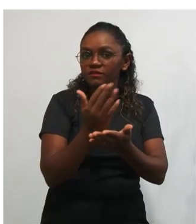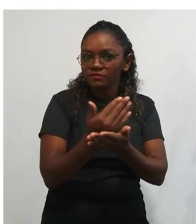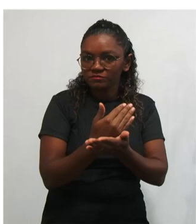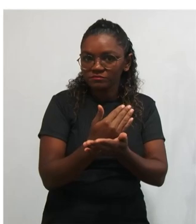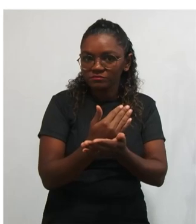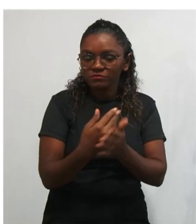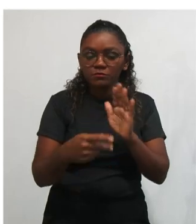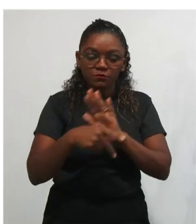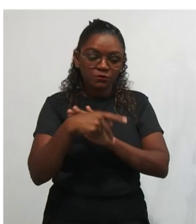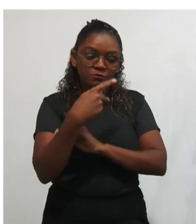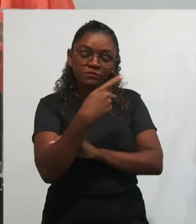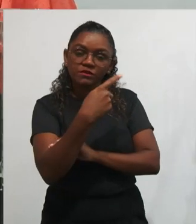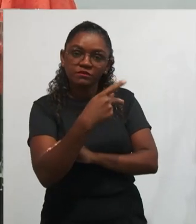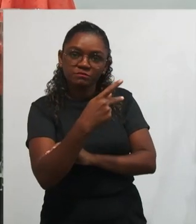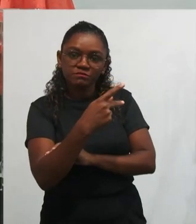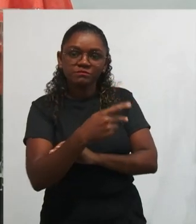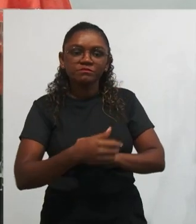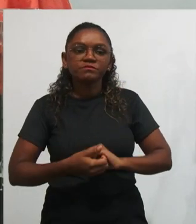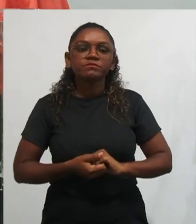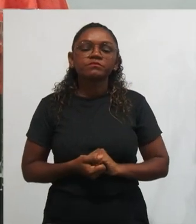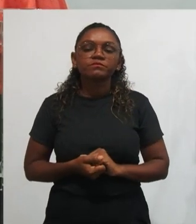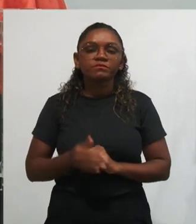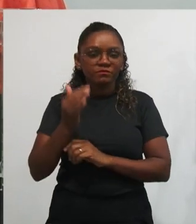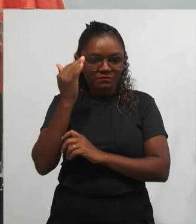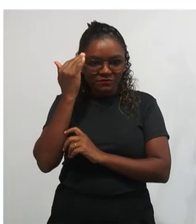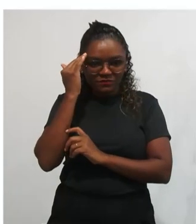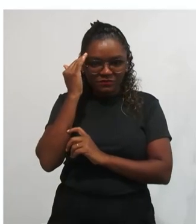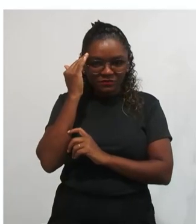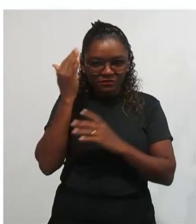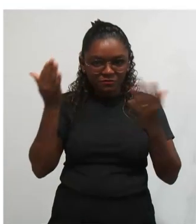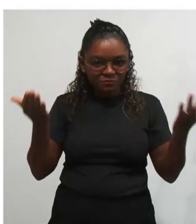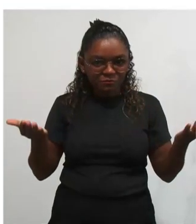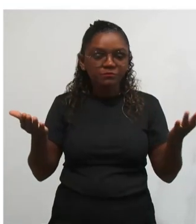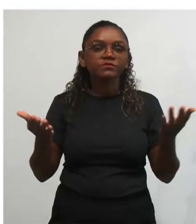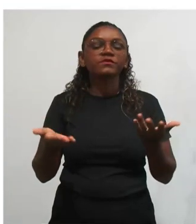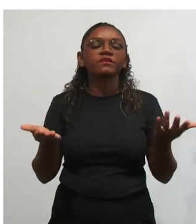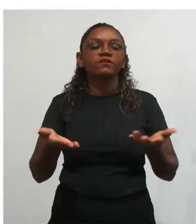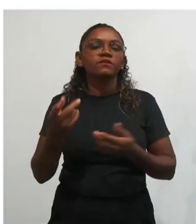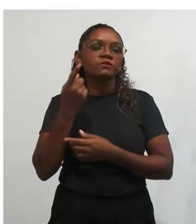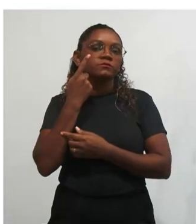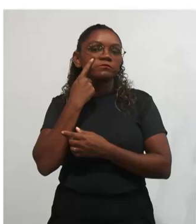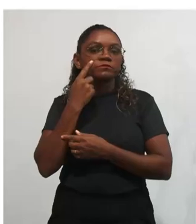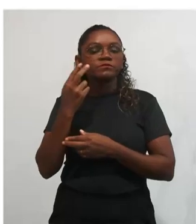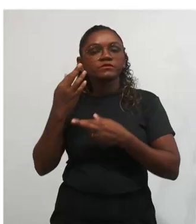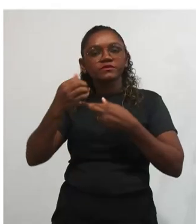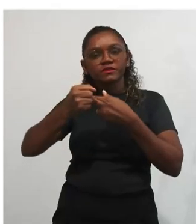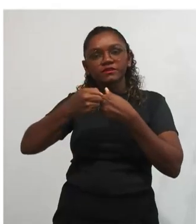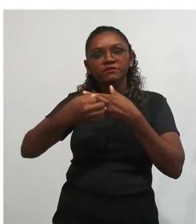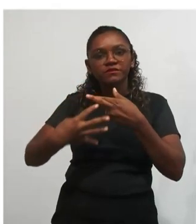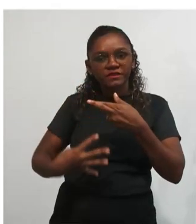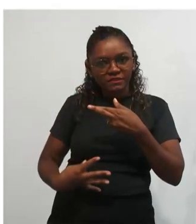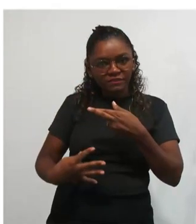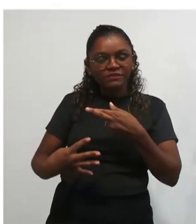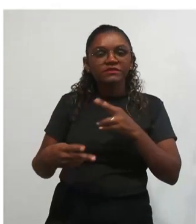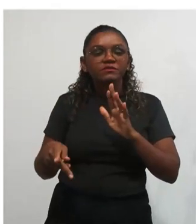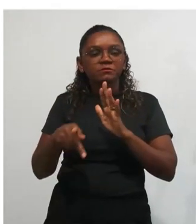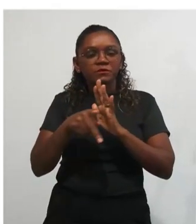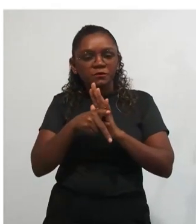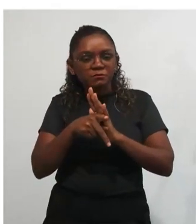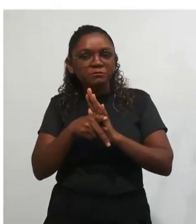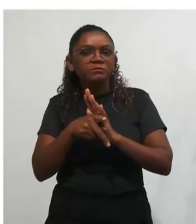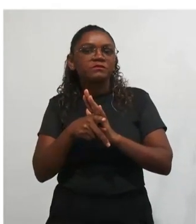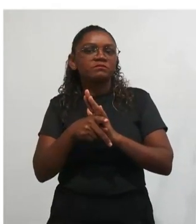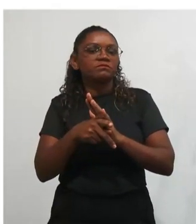para quem tem a disgrafia Tá certo e aí eu deixo aqui para vocês as referências